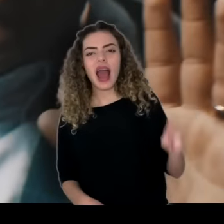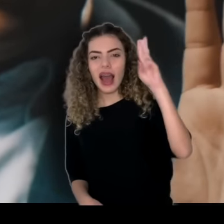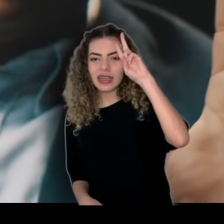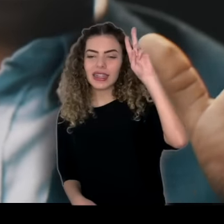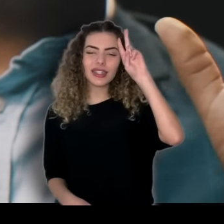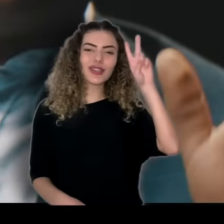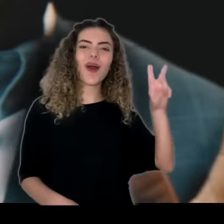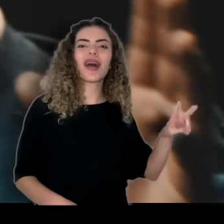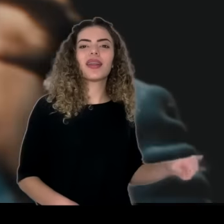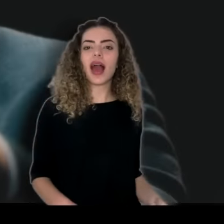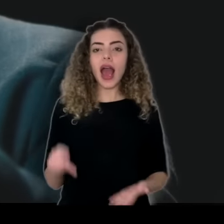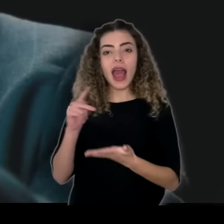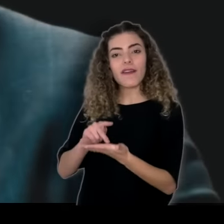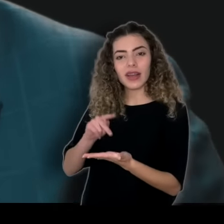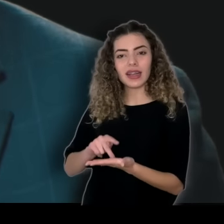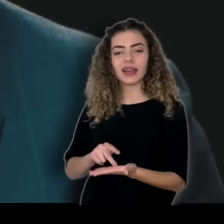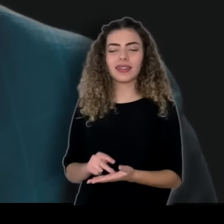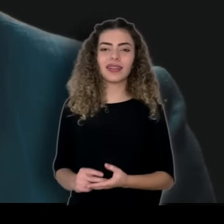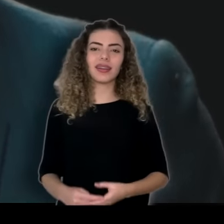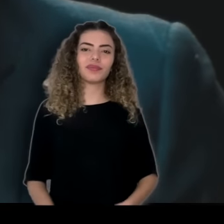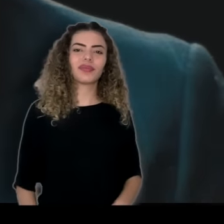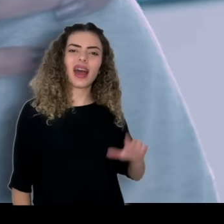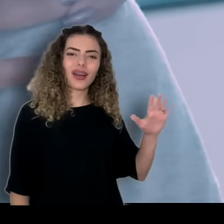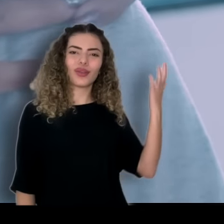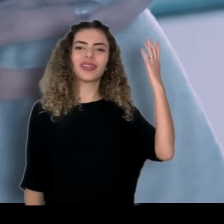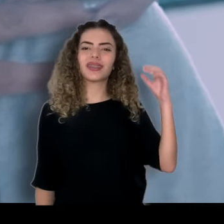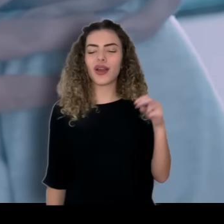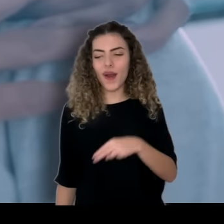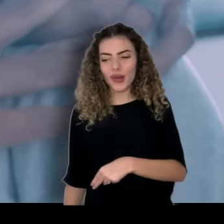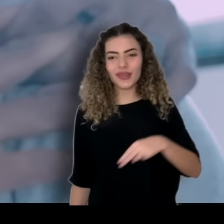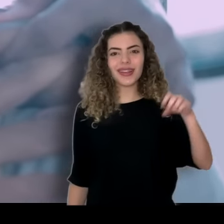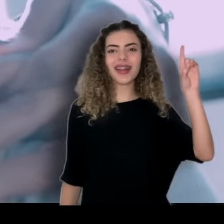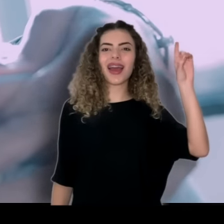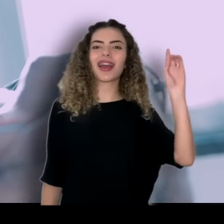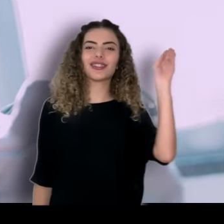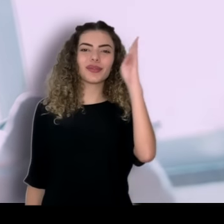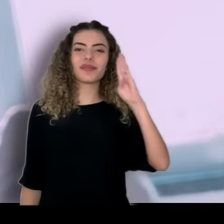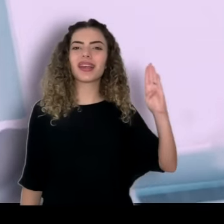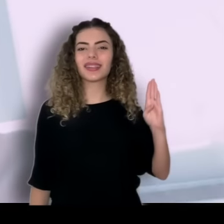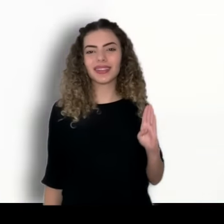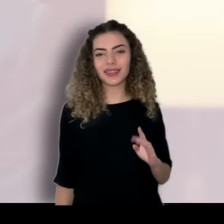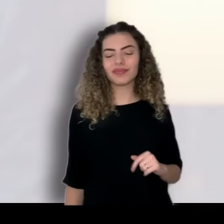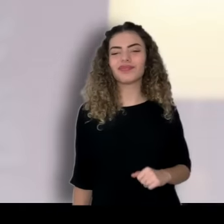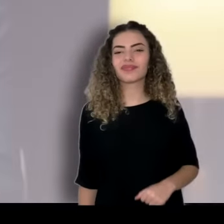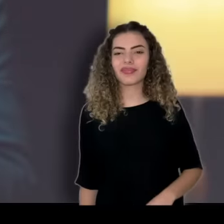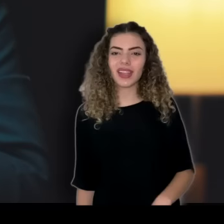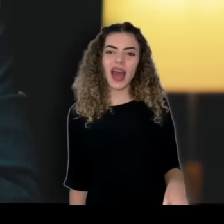Essa história verídica Aconteceu no nordeste do país